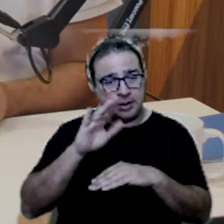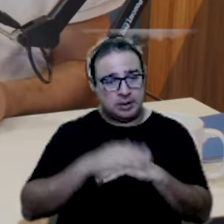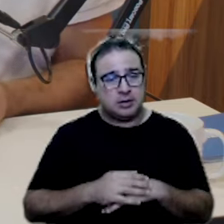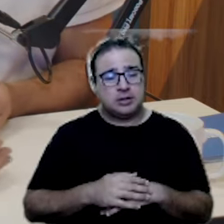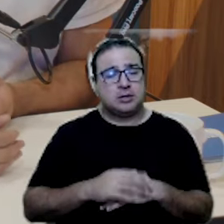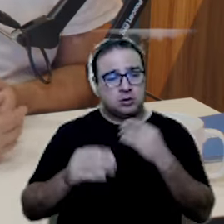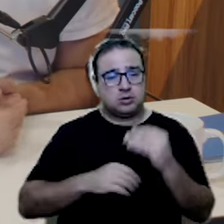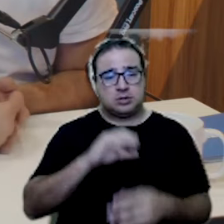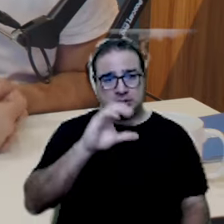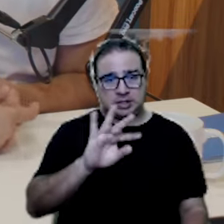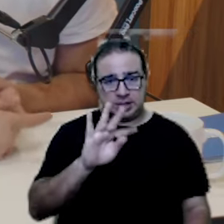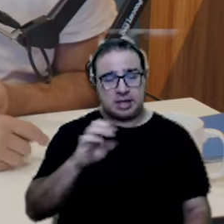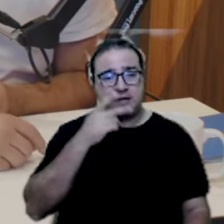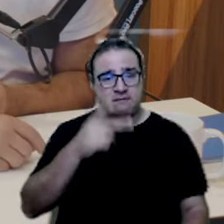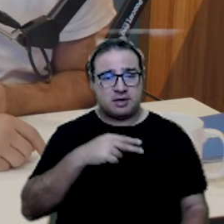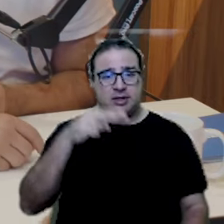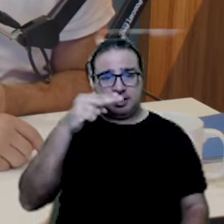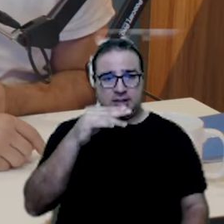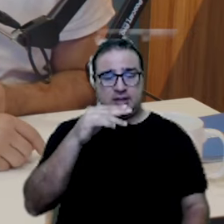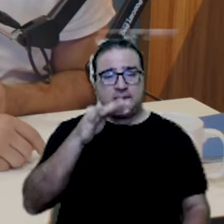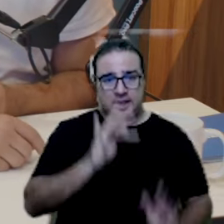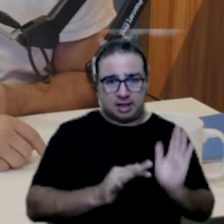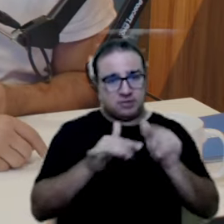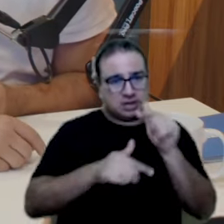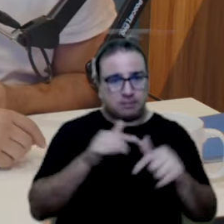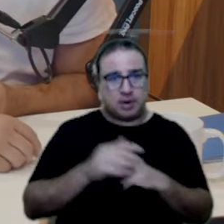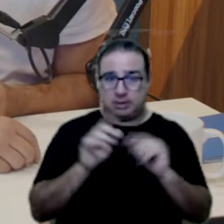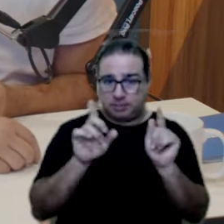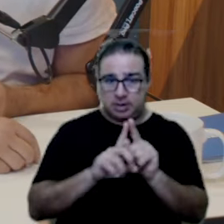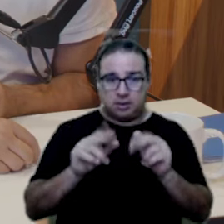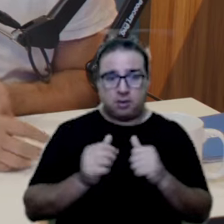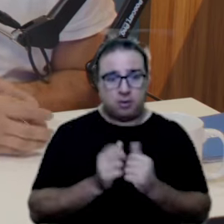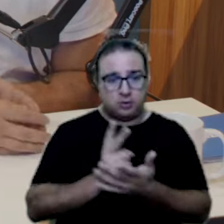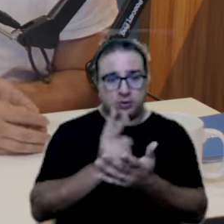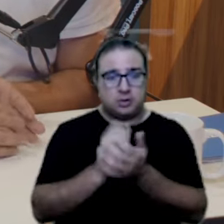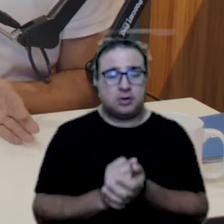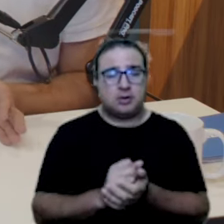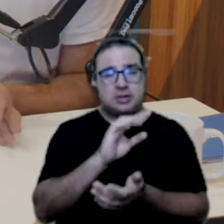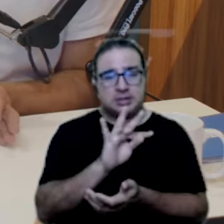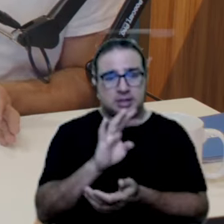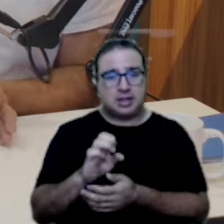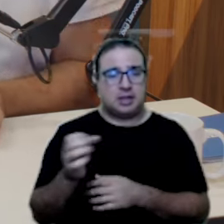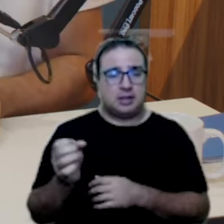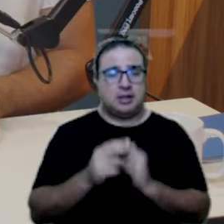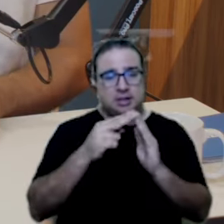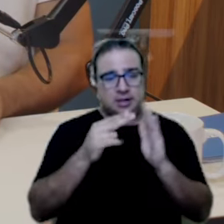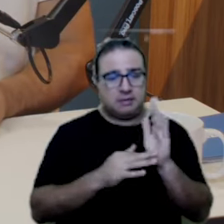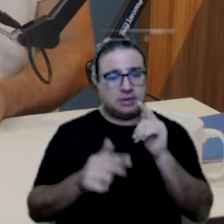além da do conhecimento de transporte nós vamos falar também de nota fiscal de serviço no próximo episódio você conhecimento de transporte nota fiscal de